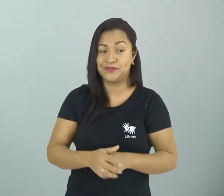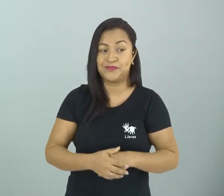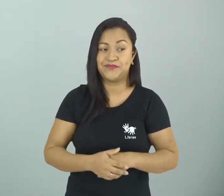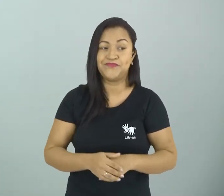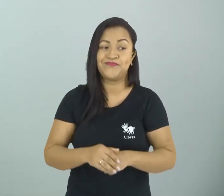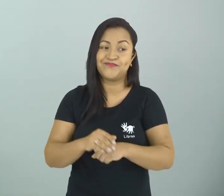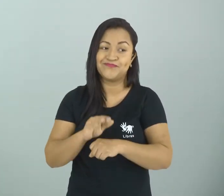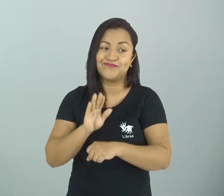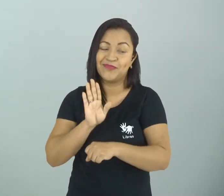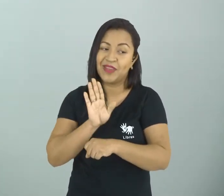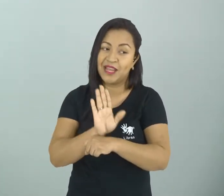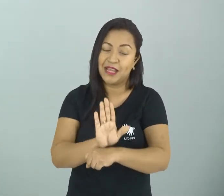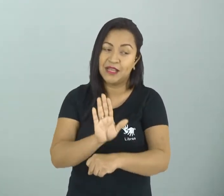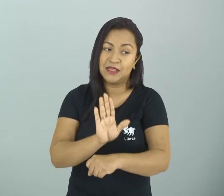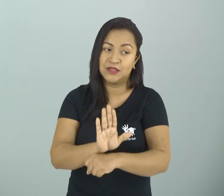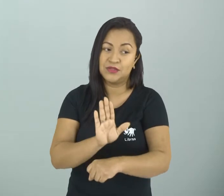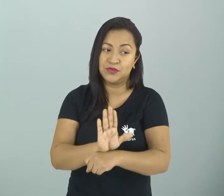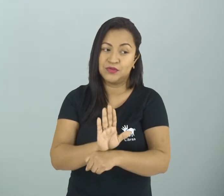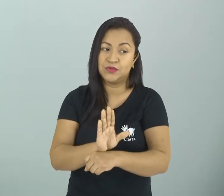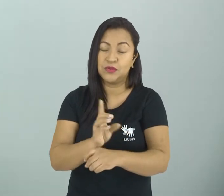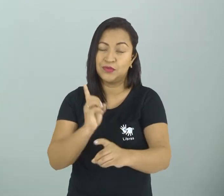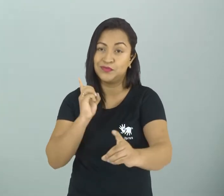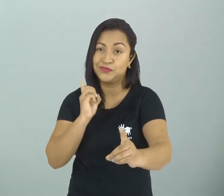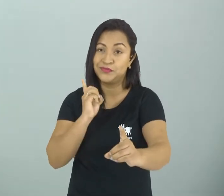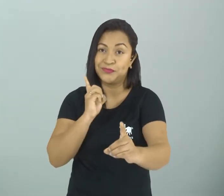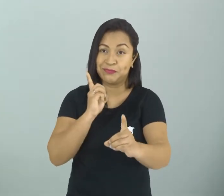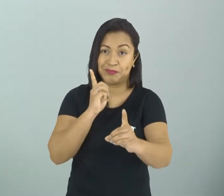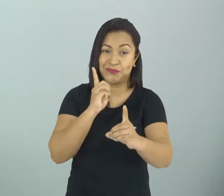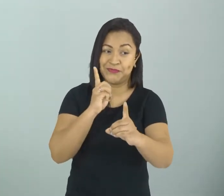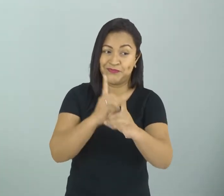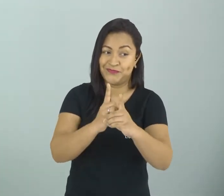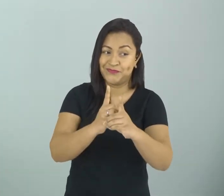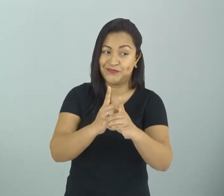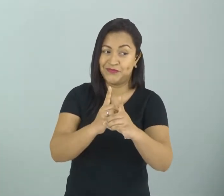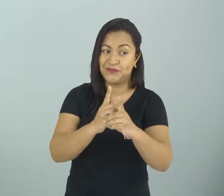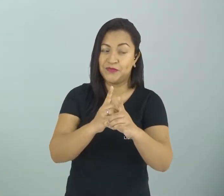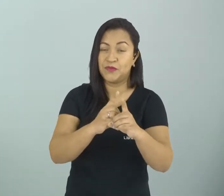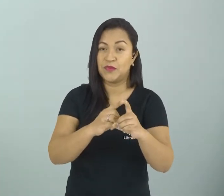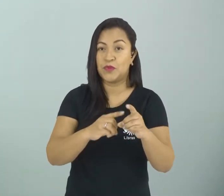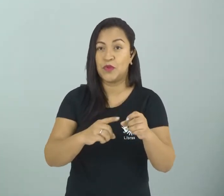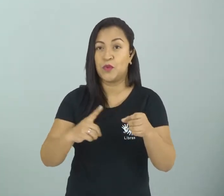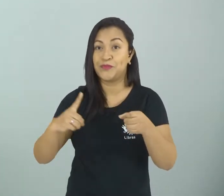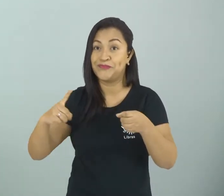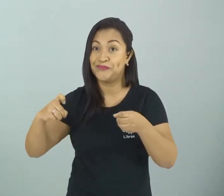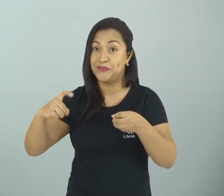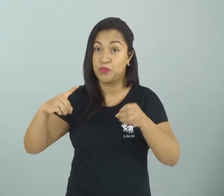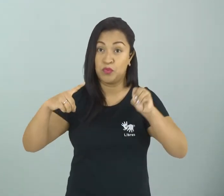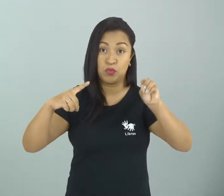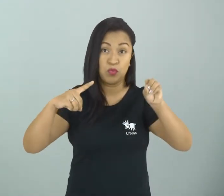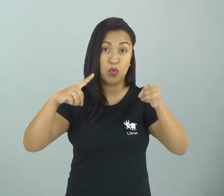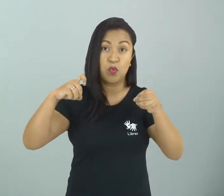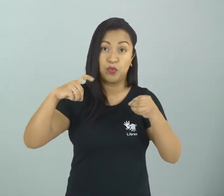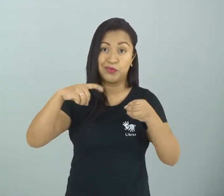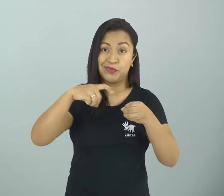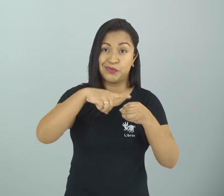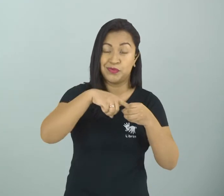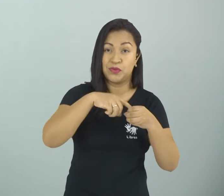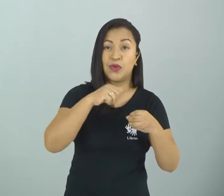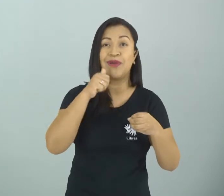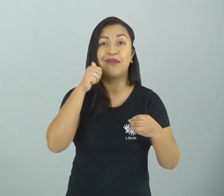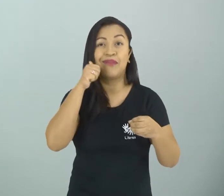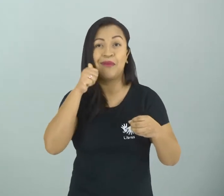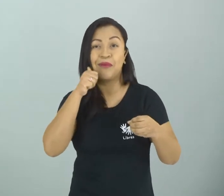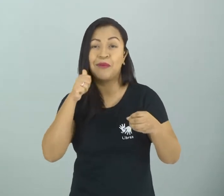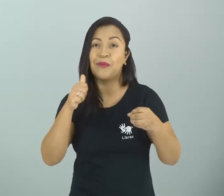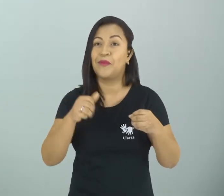proporcionar que haja um encontro entre o homem e a mulher para que ocorra a cópula e proporcione